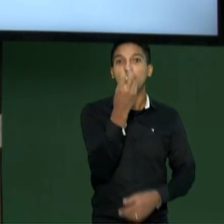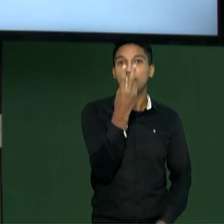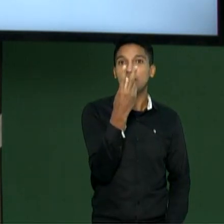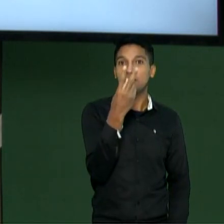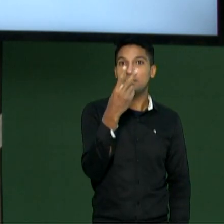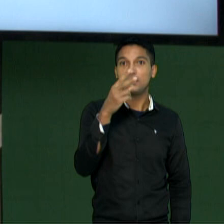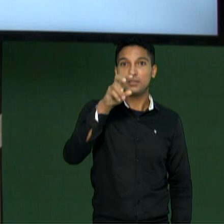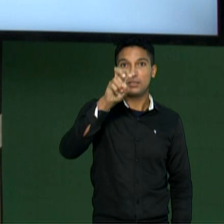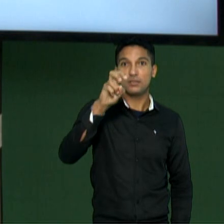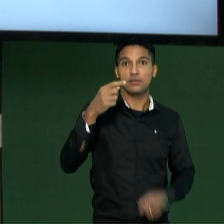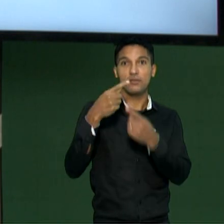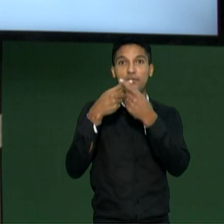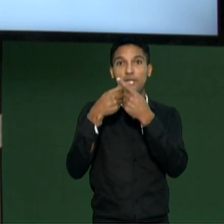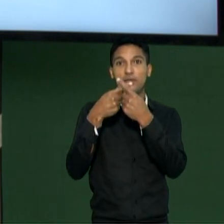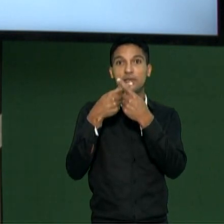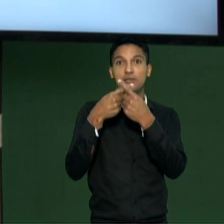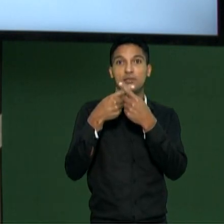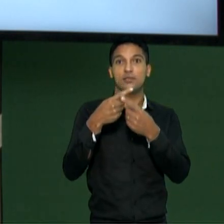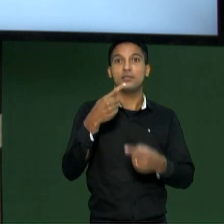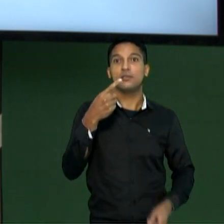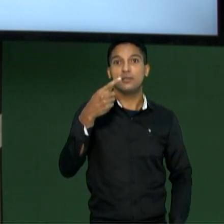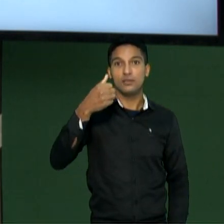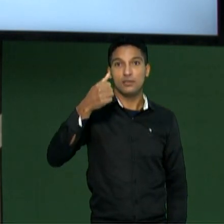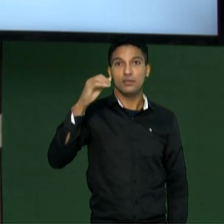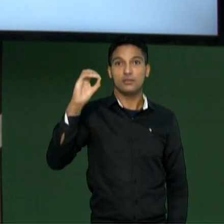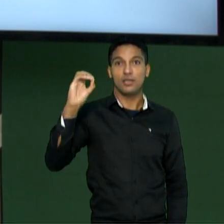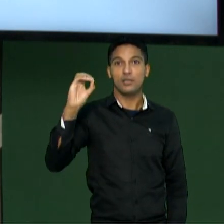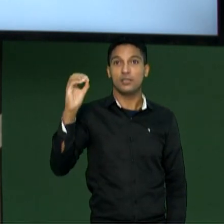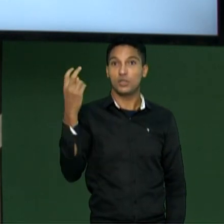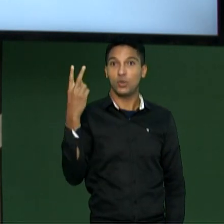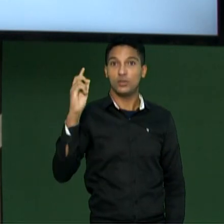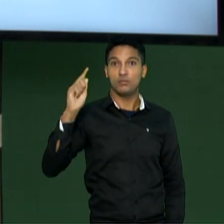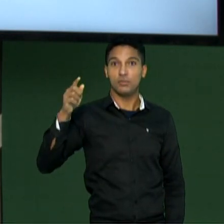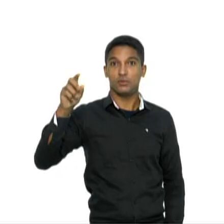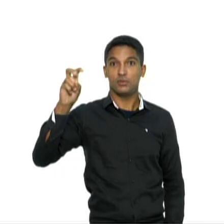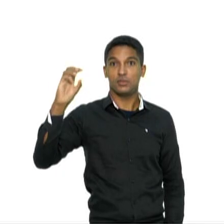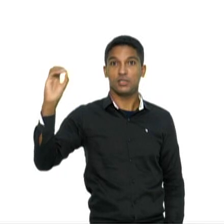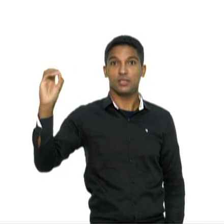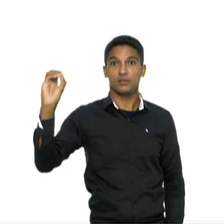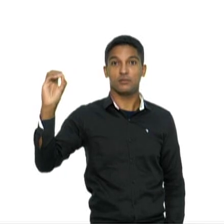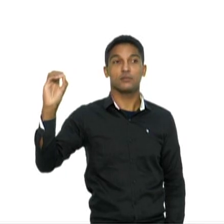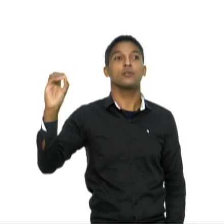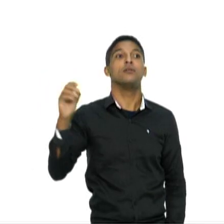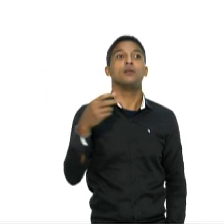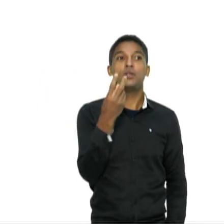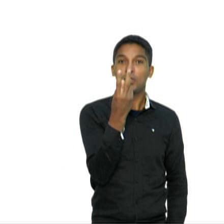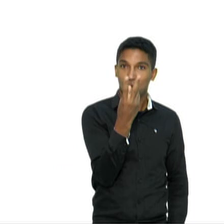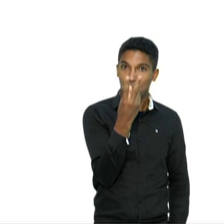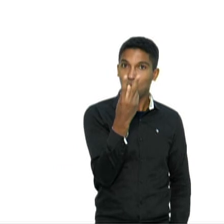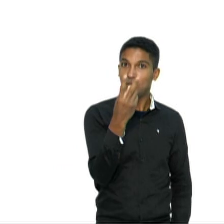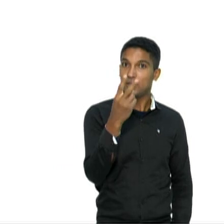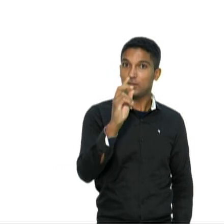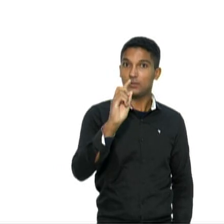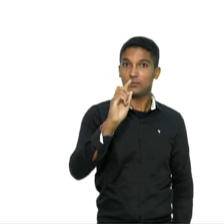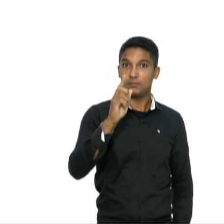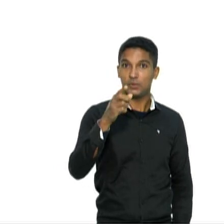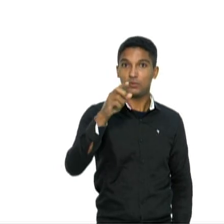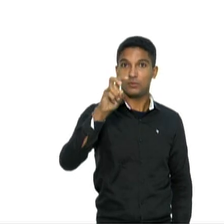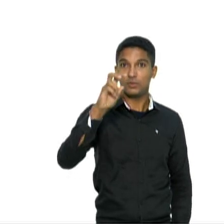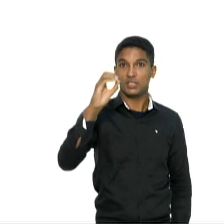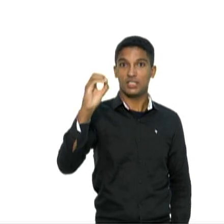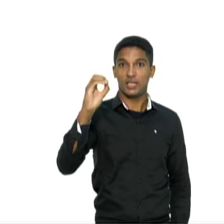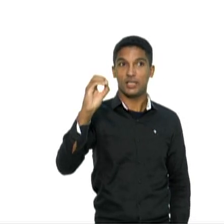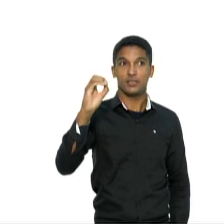100 dá 2.500, e 2.500 menos 300 dá aí R$ 2.200. O que significa